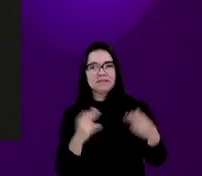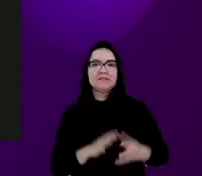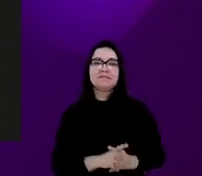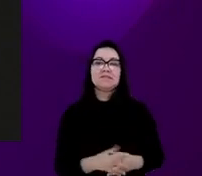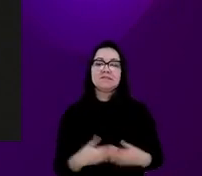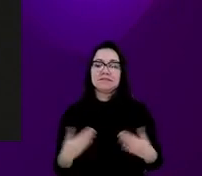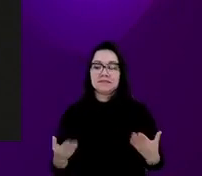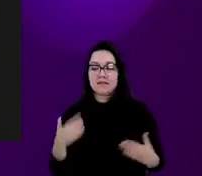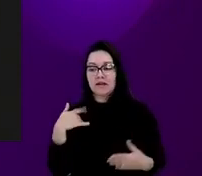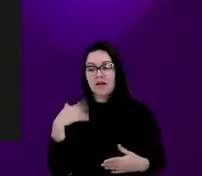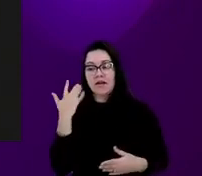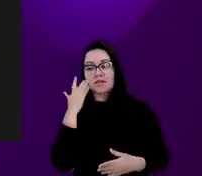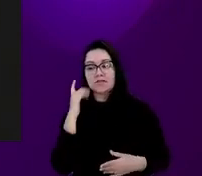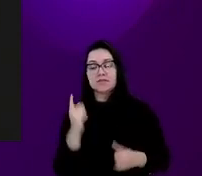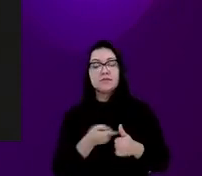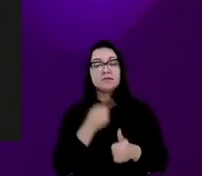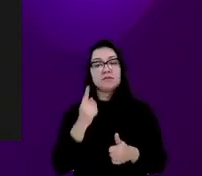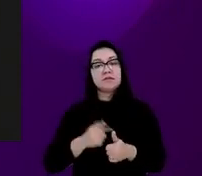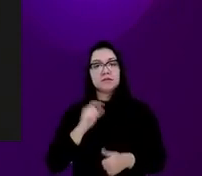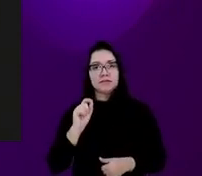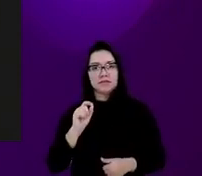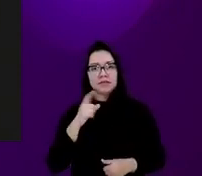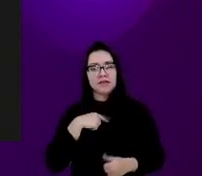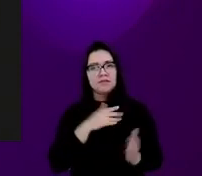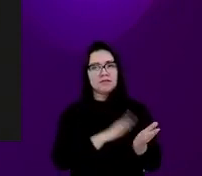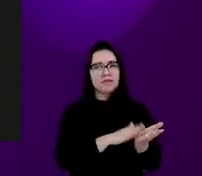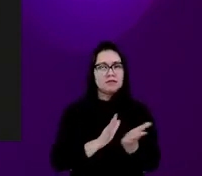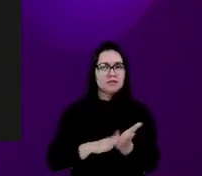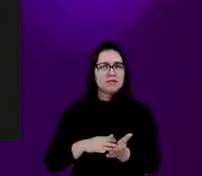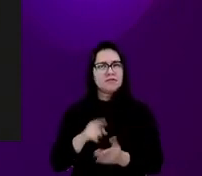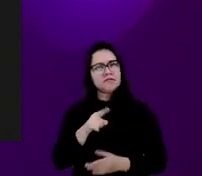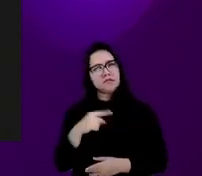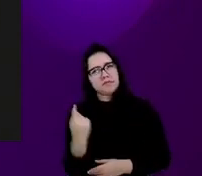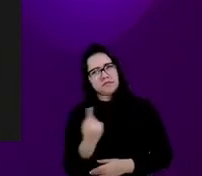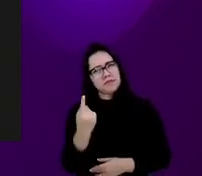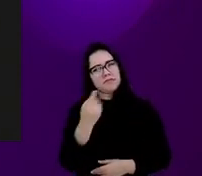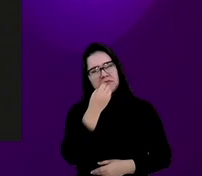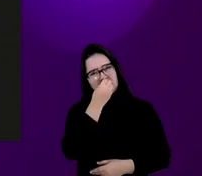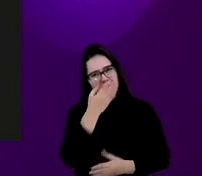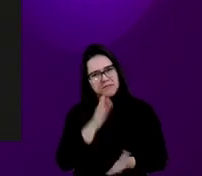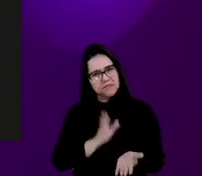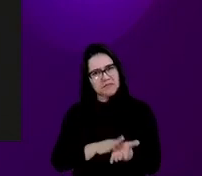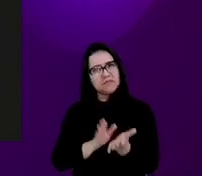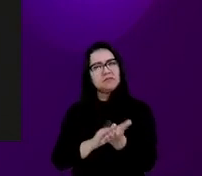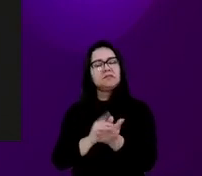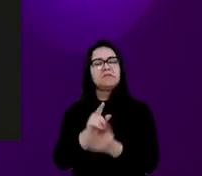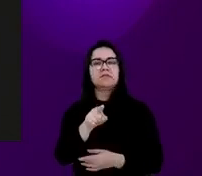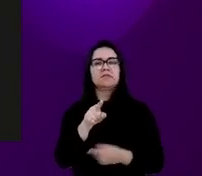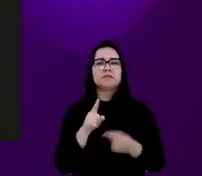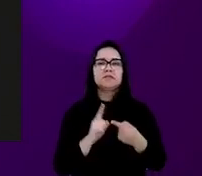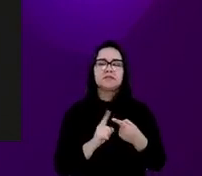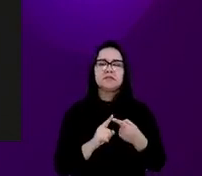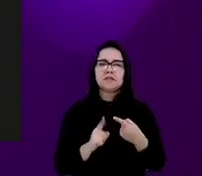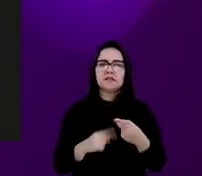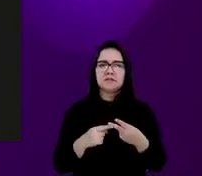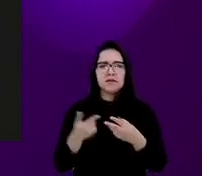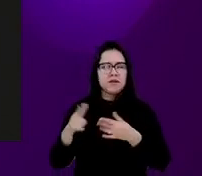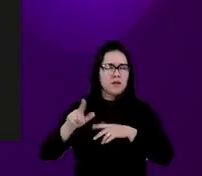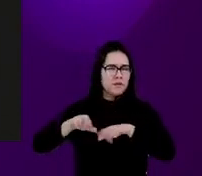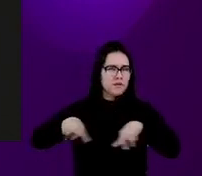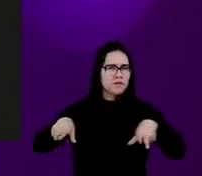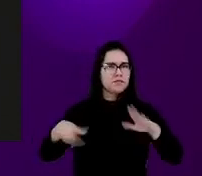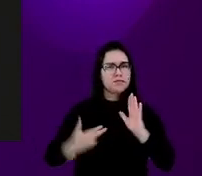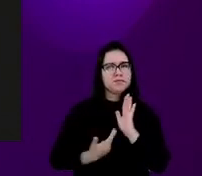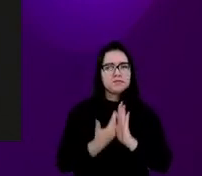acho que, assim, primeiro é parabenizar pelo pioneirismo, né? Então, assim, acho que você e outros